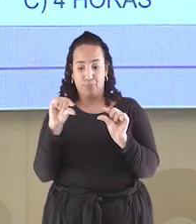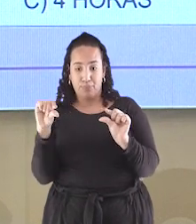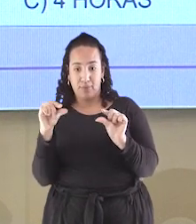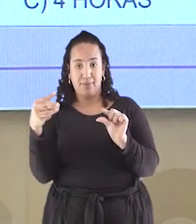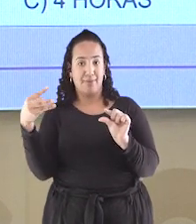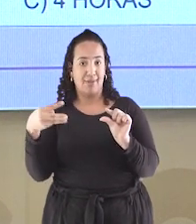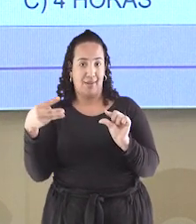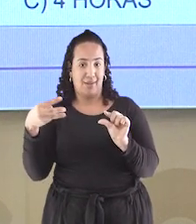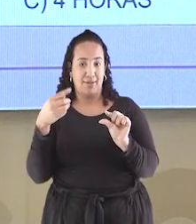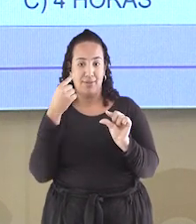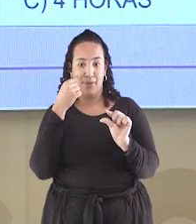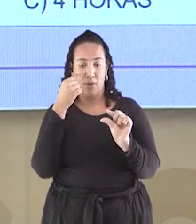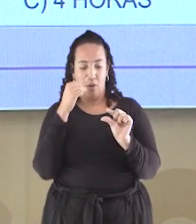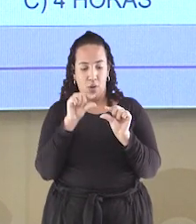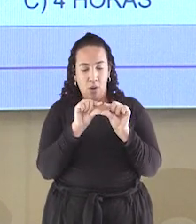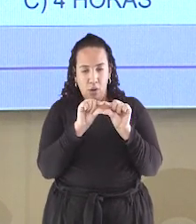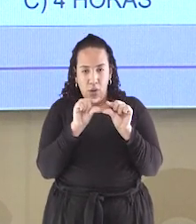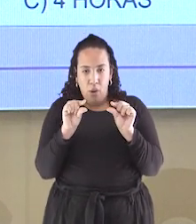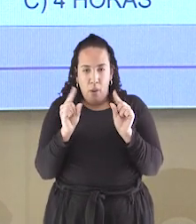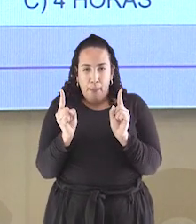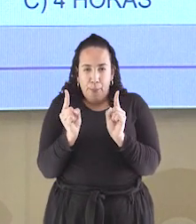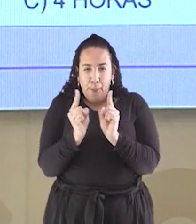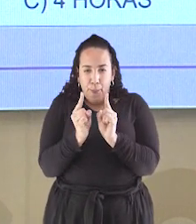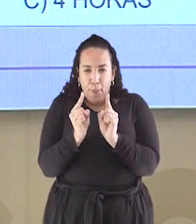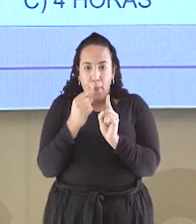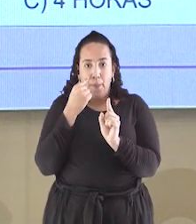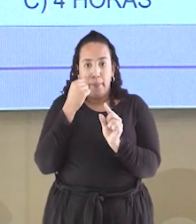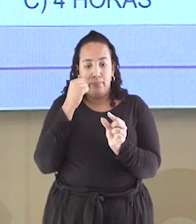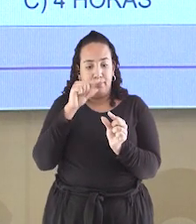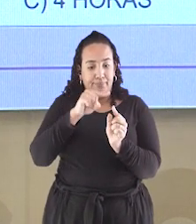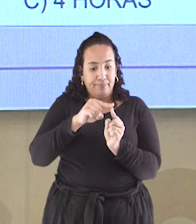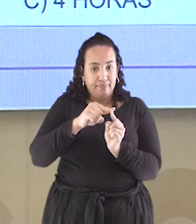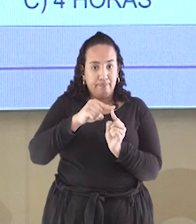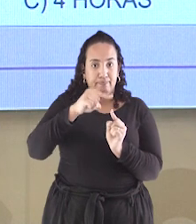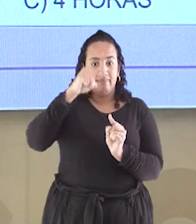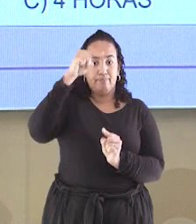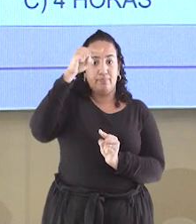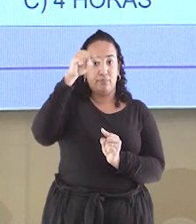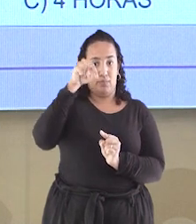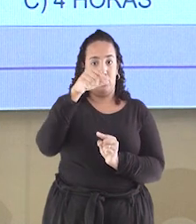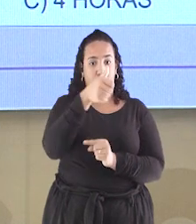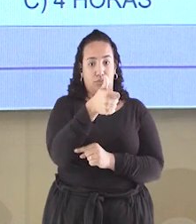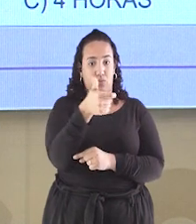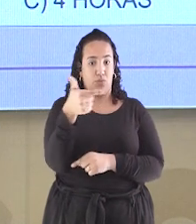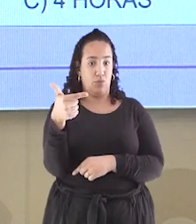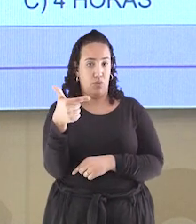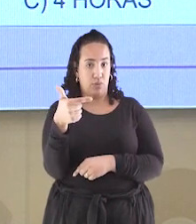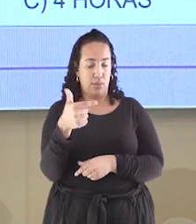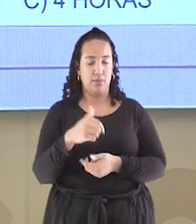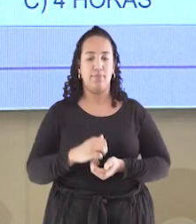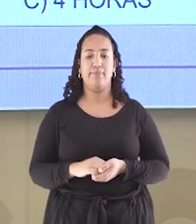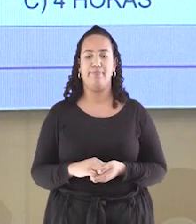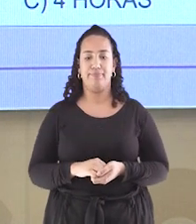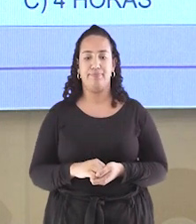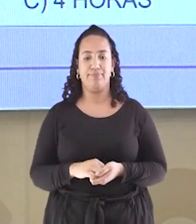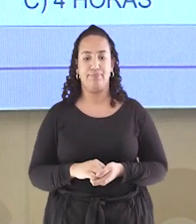ponteiro menor e mais largo está no 3, e o ponteiro maior está no